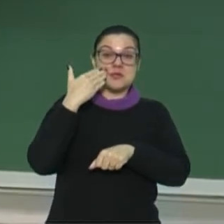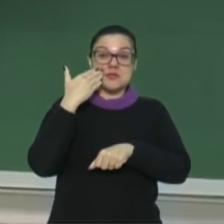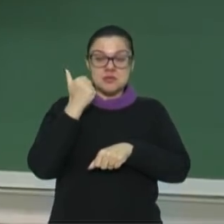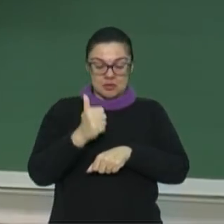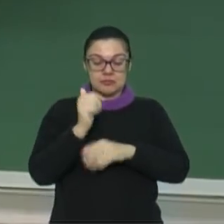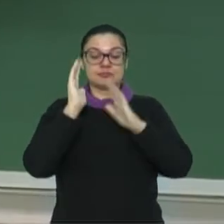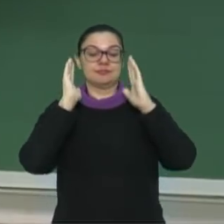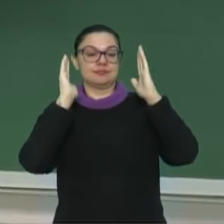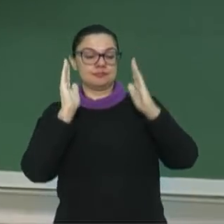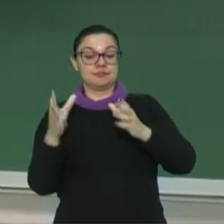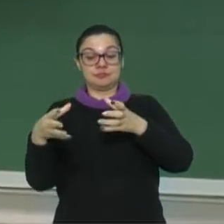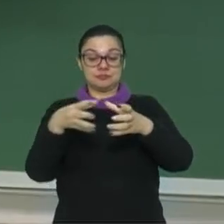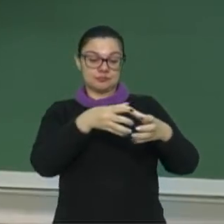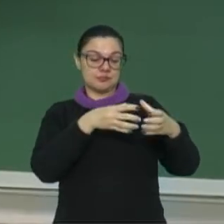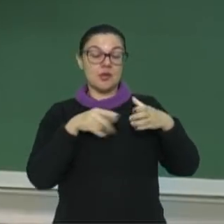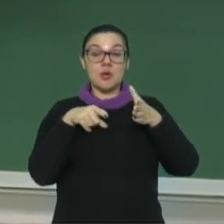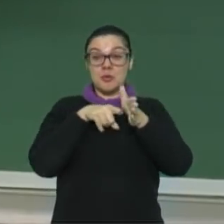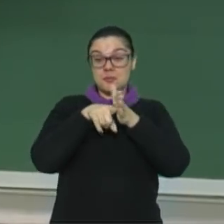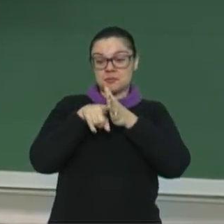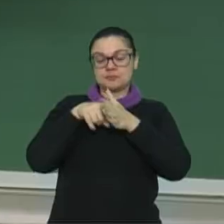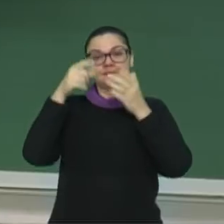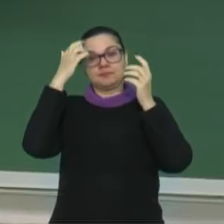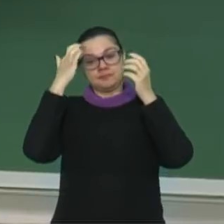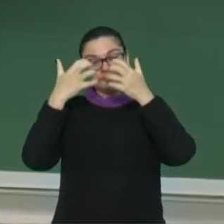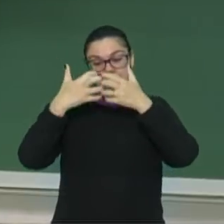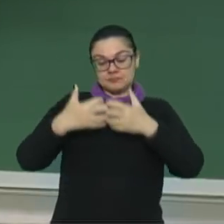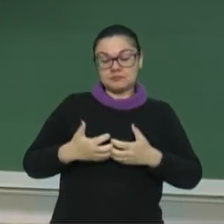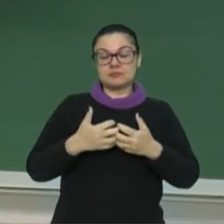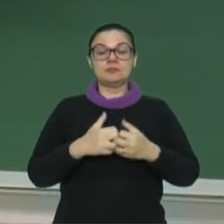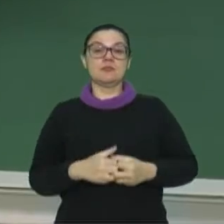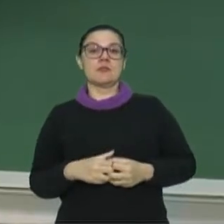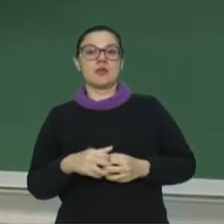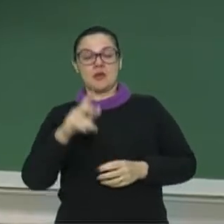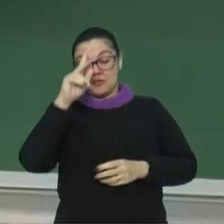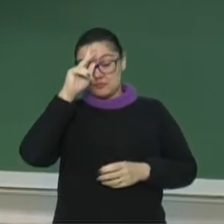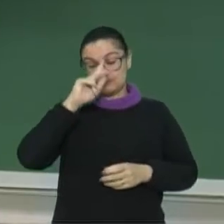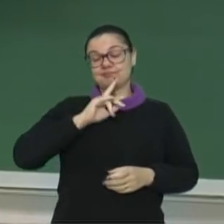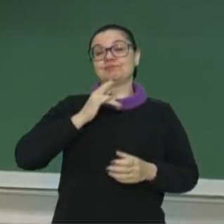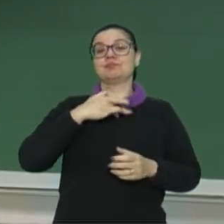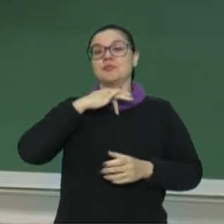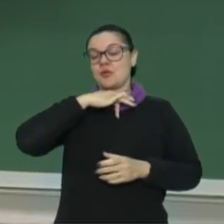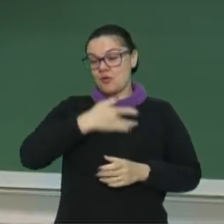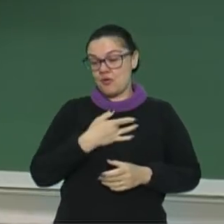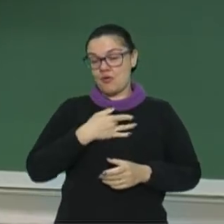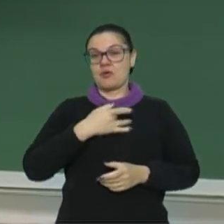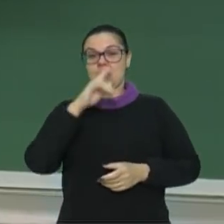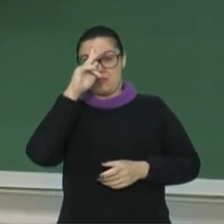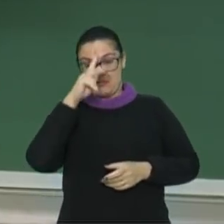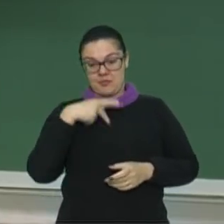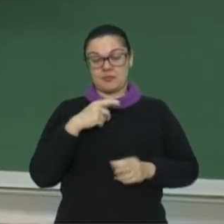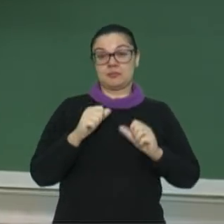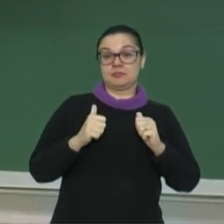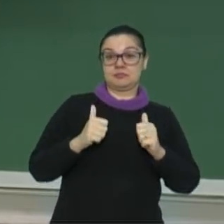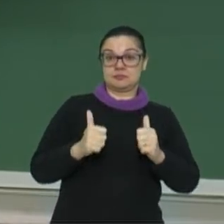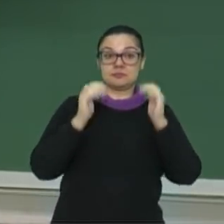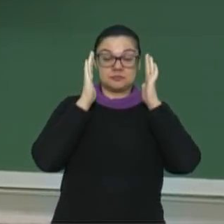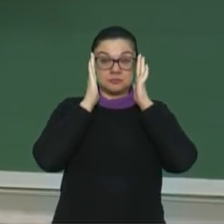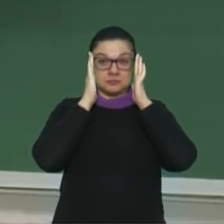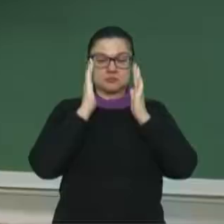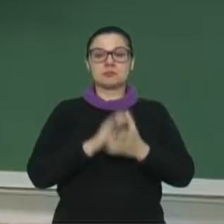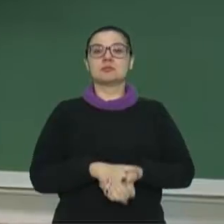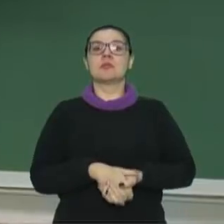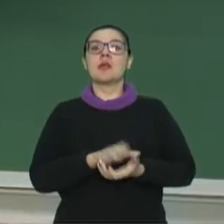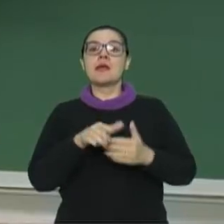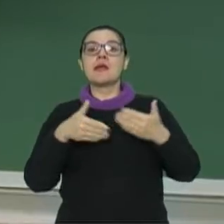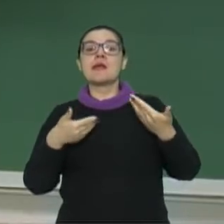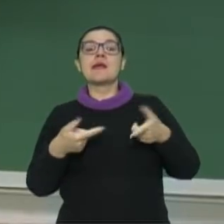que está dentro de grupos de pesquisa pensando a questão do vitimismo e os comportamentos humanos, tá bom? Humanos. Aí a gente